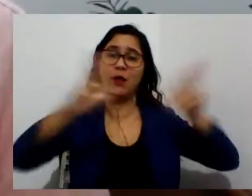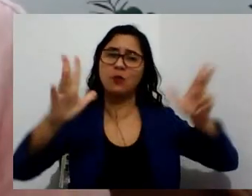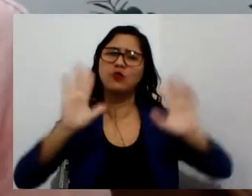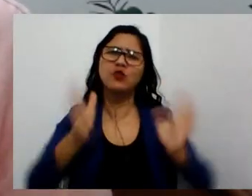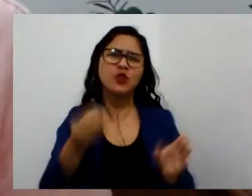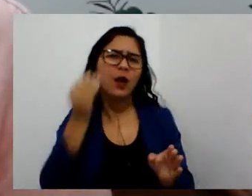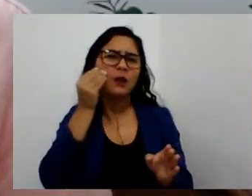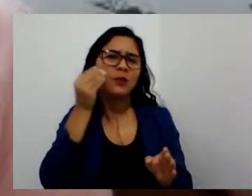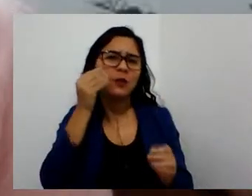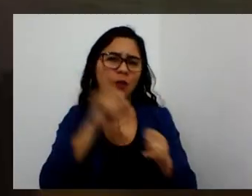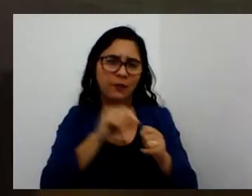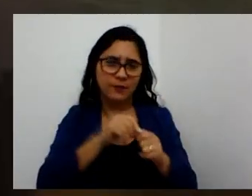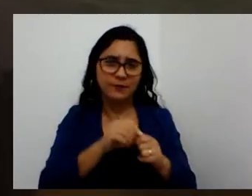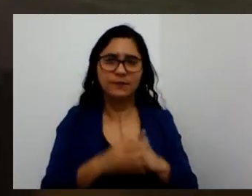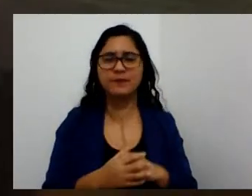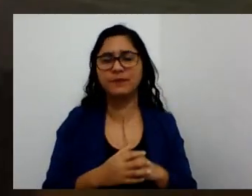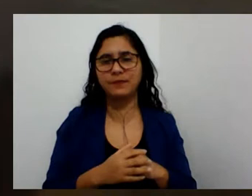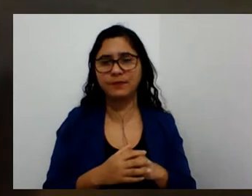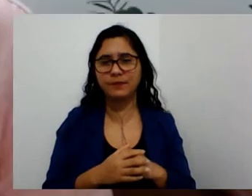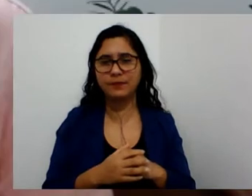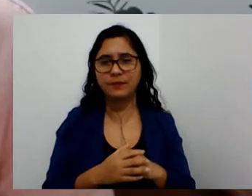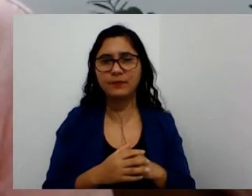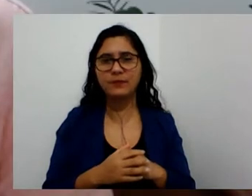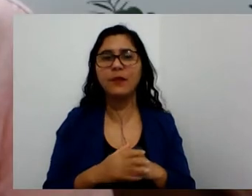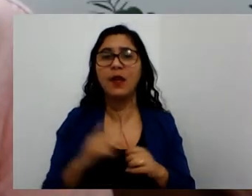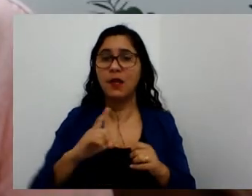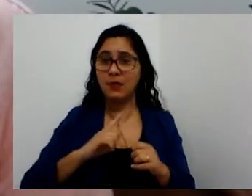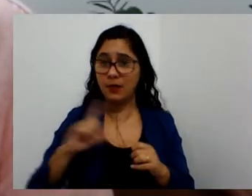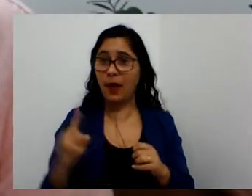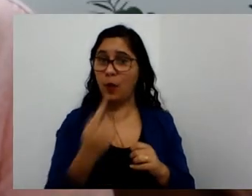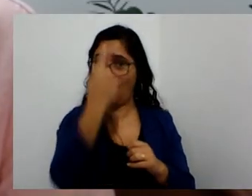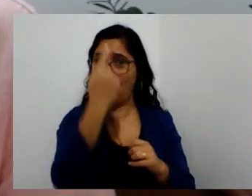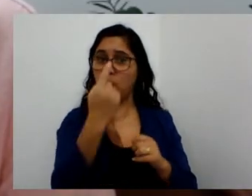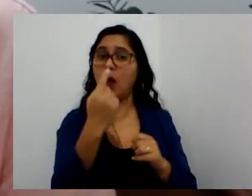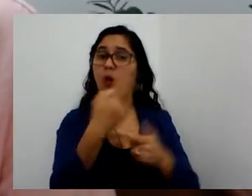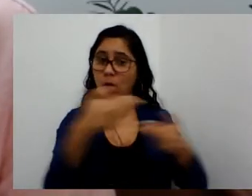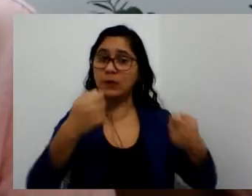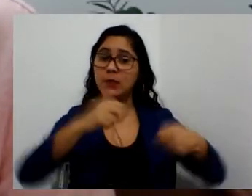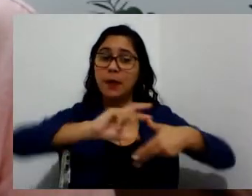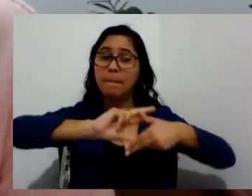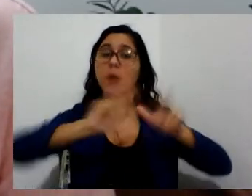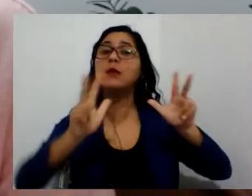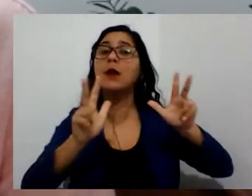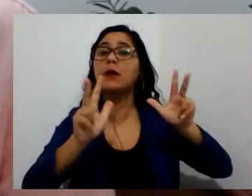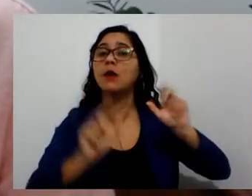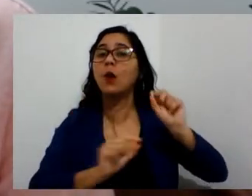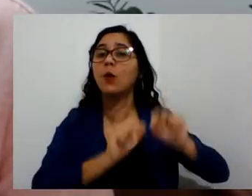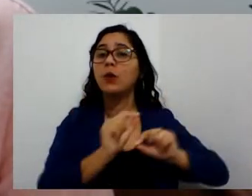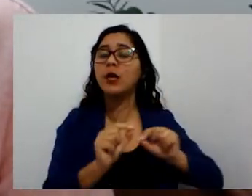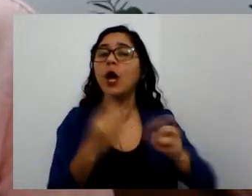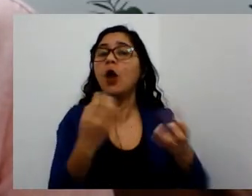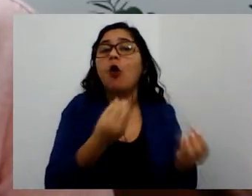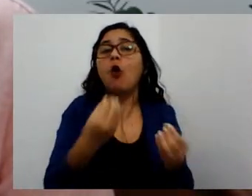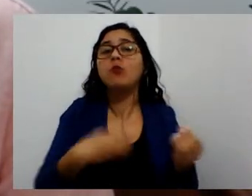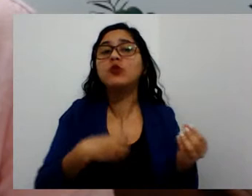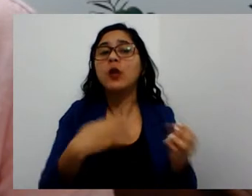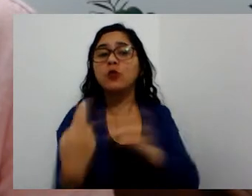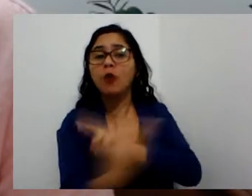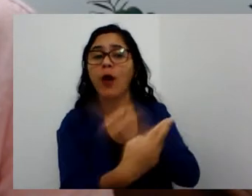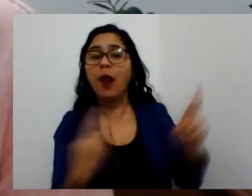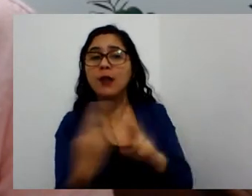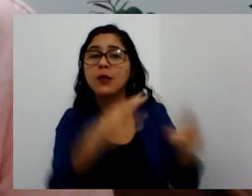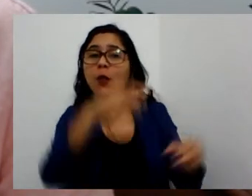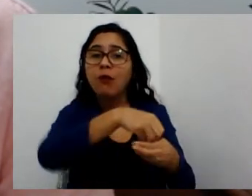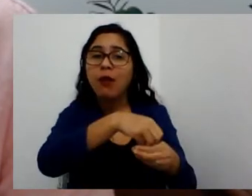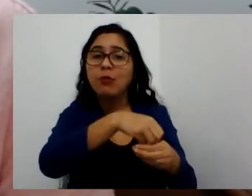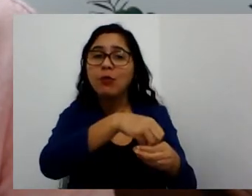frentes. Tem uma questão que precisa ser modernizada também, é a forma das relações internas de trabalho, que ela